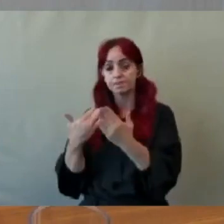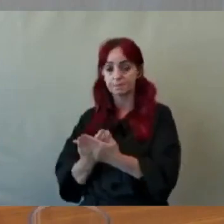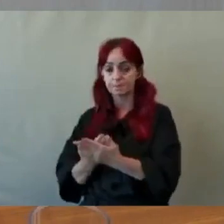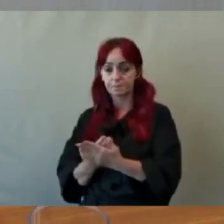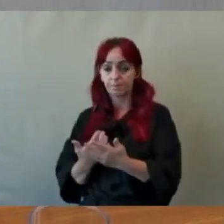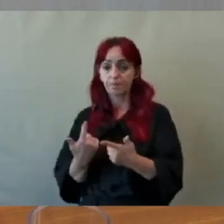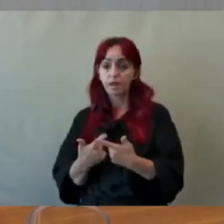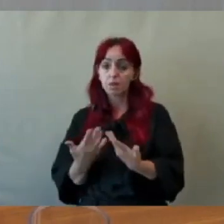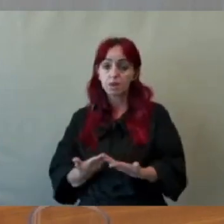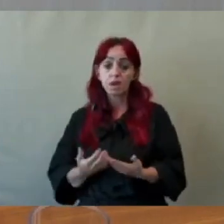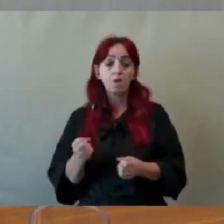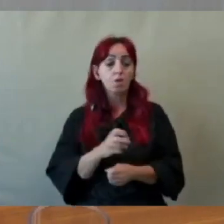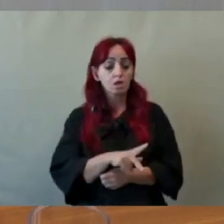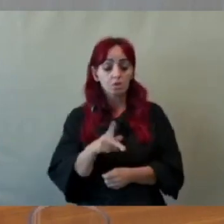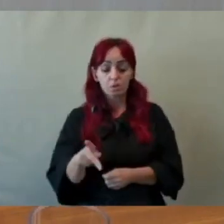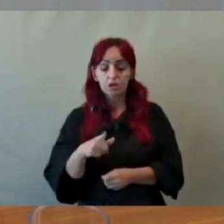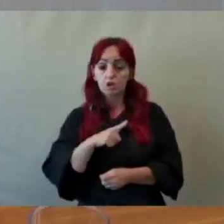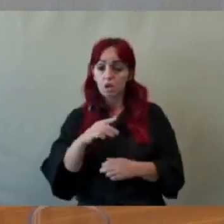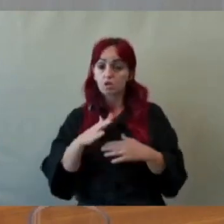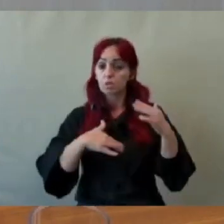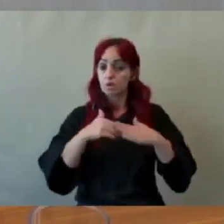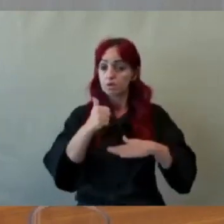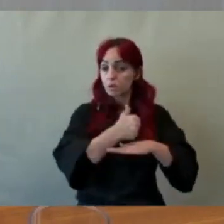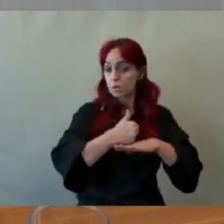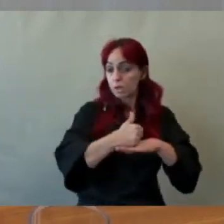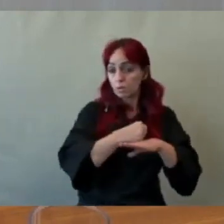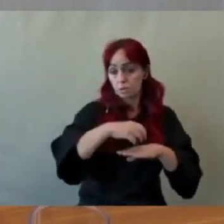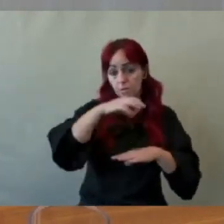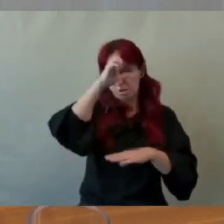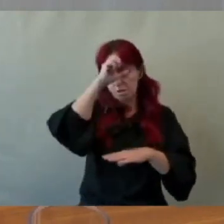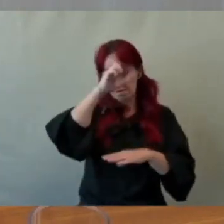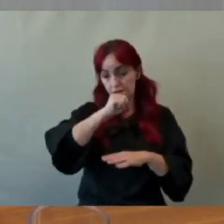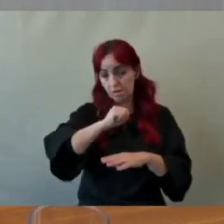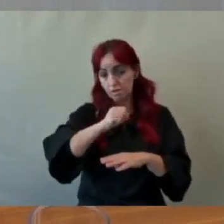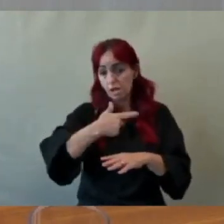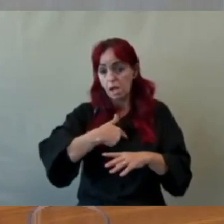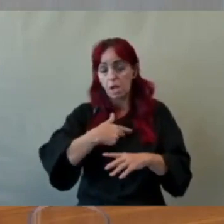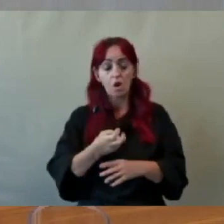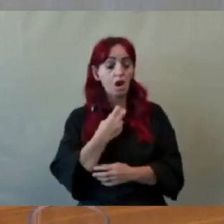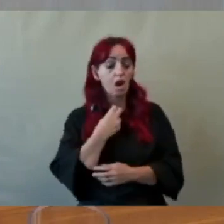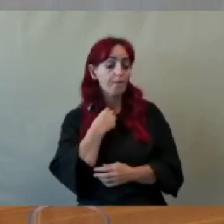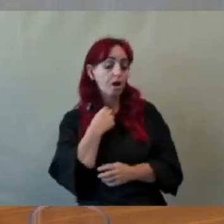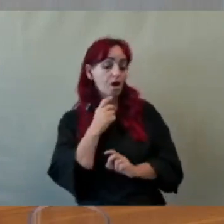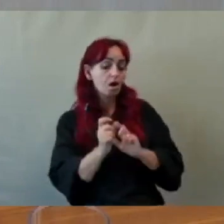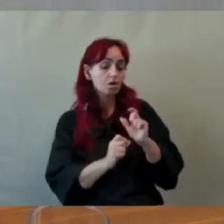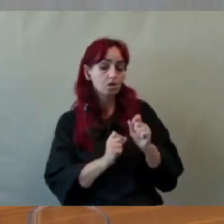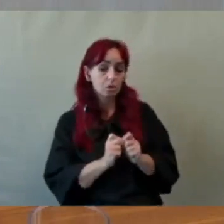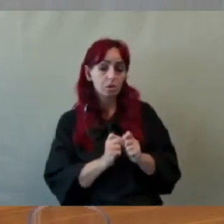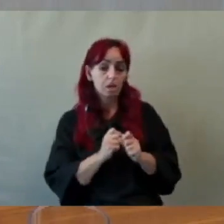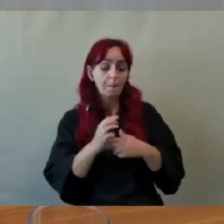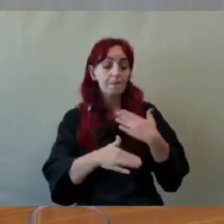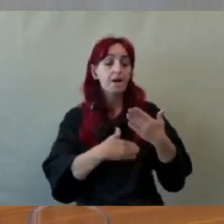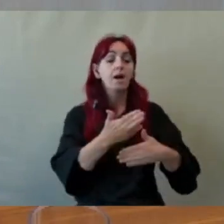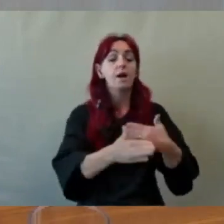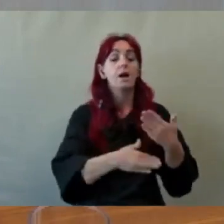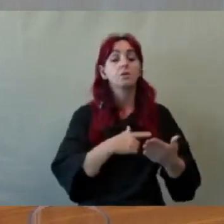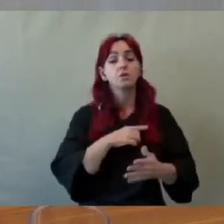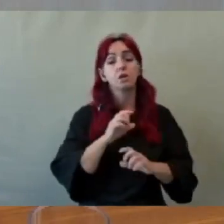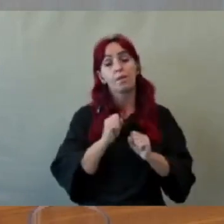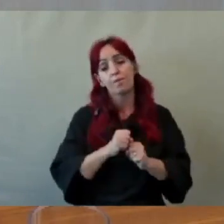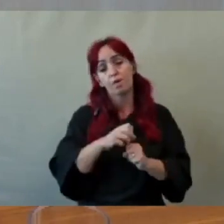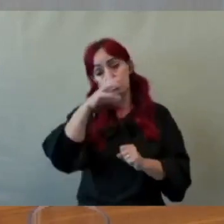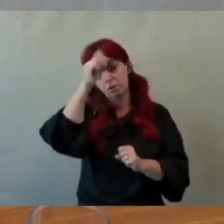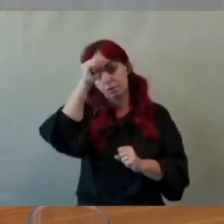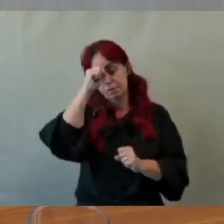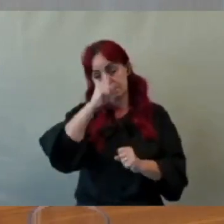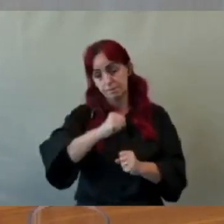enquanto professor, eu sou profissional da área de aprendizagem. Eu não posso fazer para além daquilo que a aprendizagem me